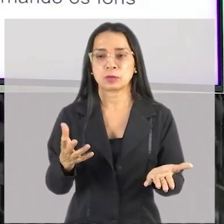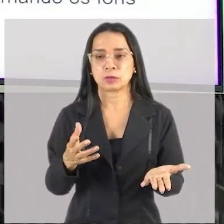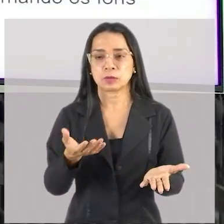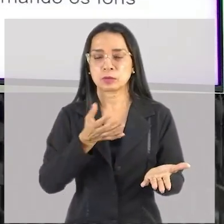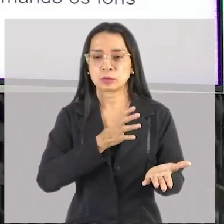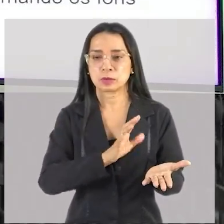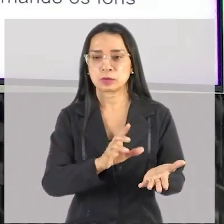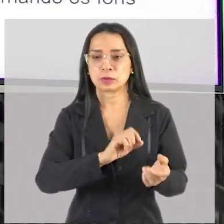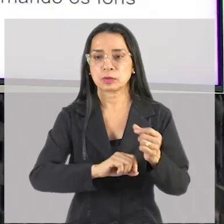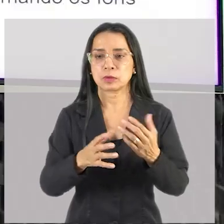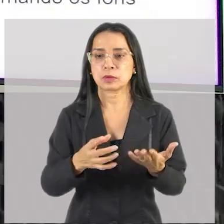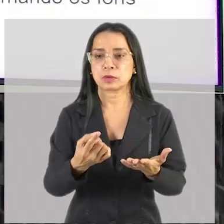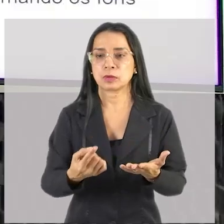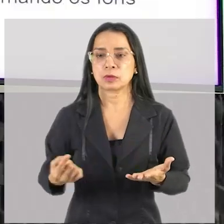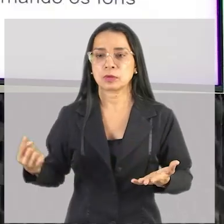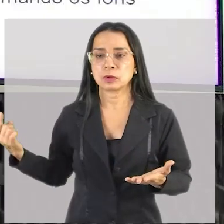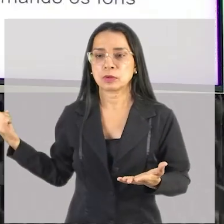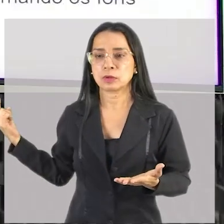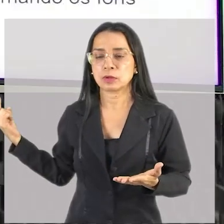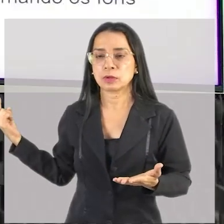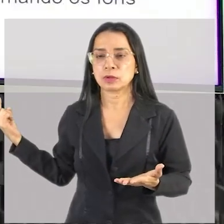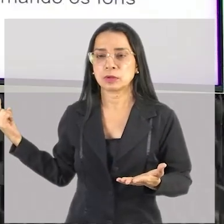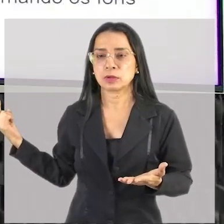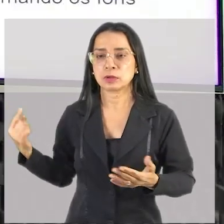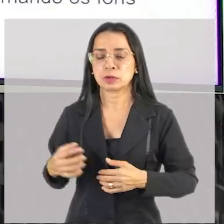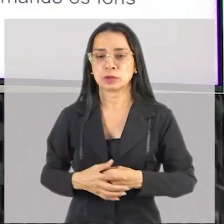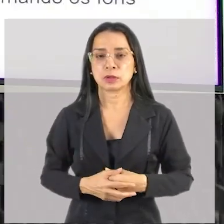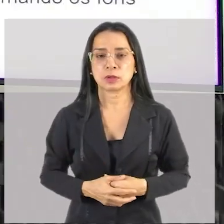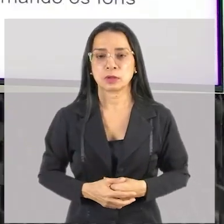não é vantagem solubilizar o alumínio.